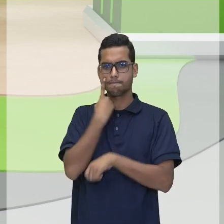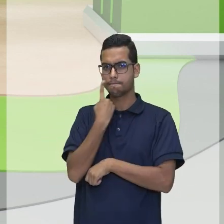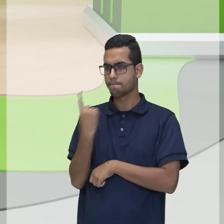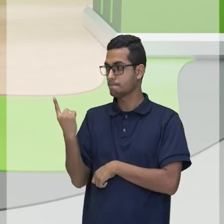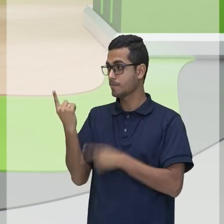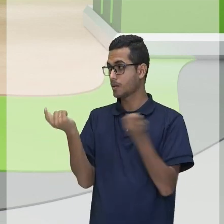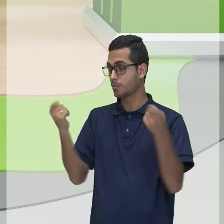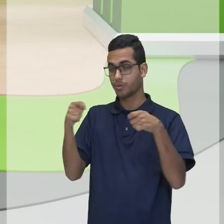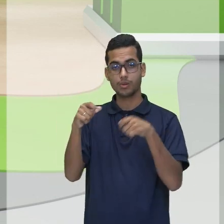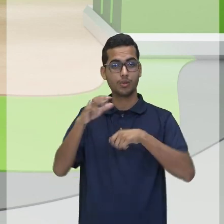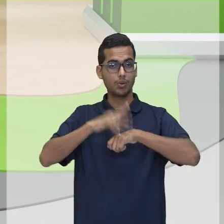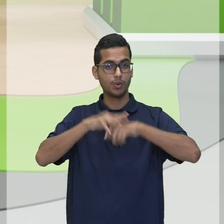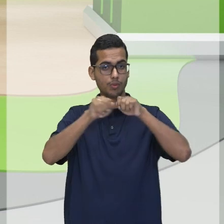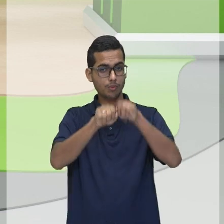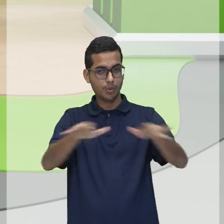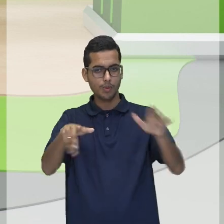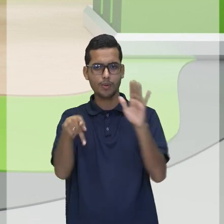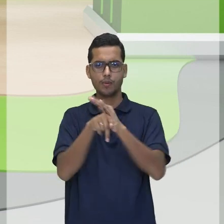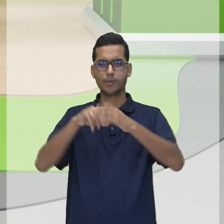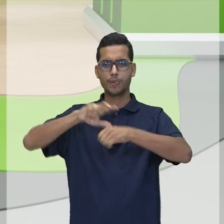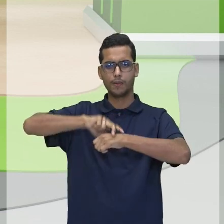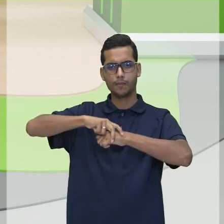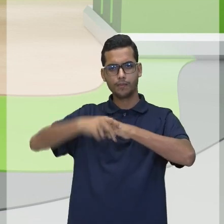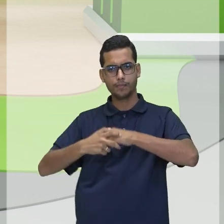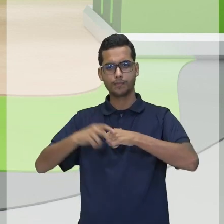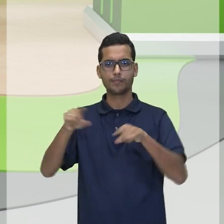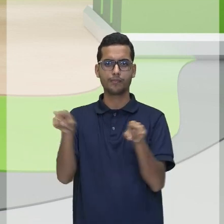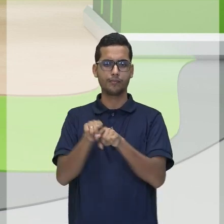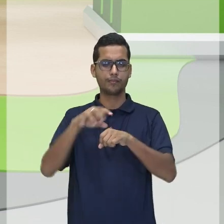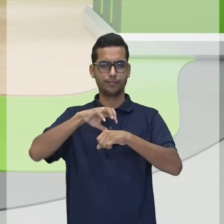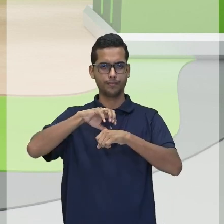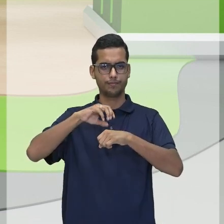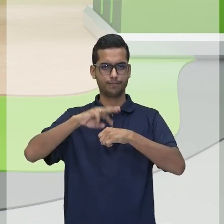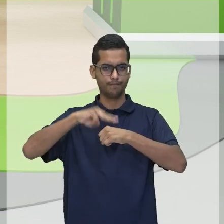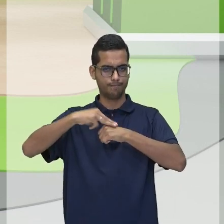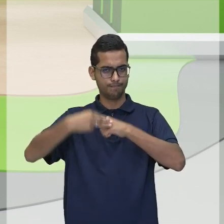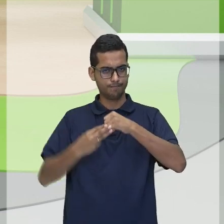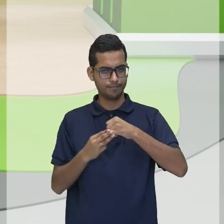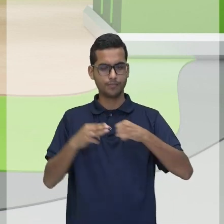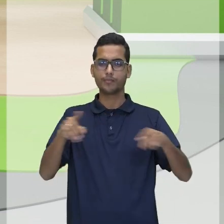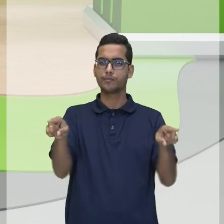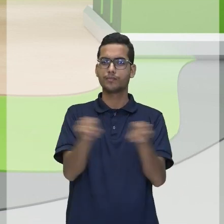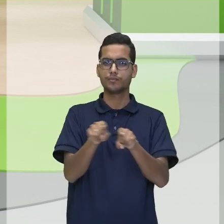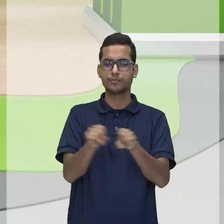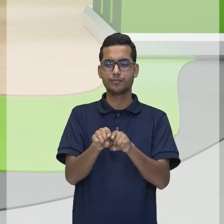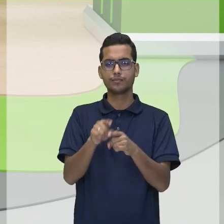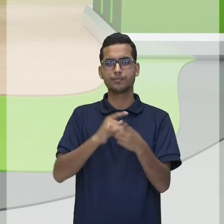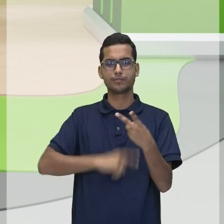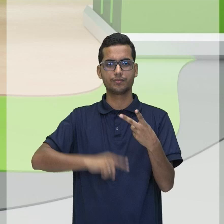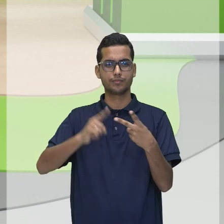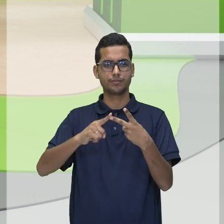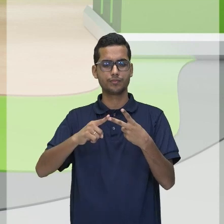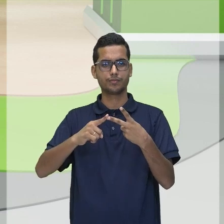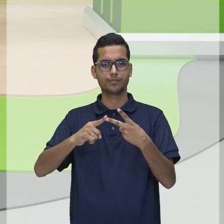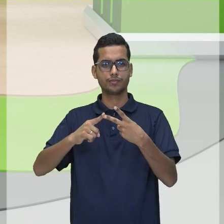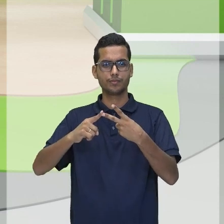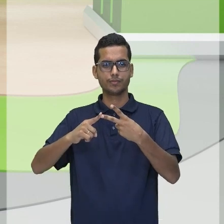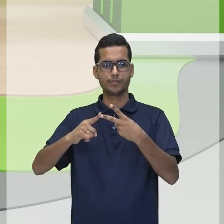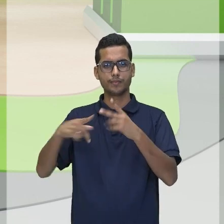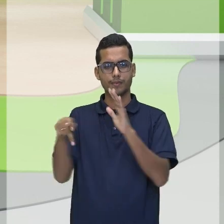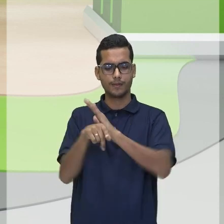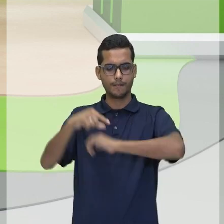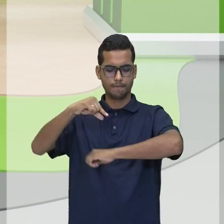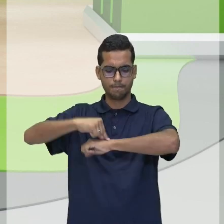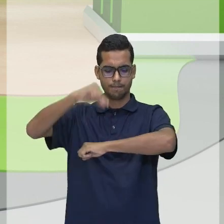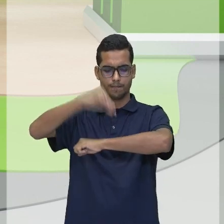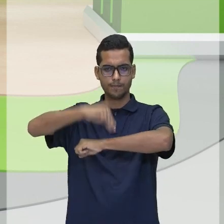transmitir doenças como a dengue, a zika. Temos ainda os carrapatos, né, que também podem transmitir alguns tipos